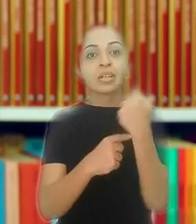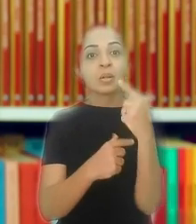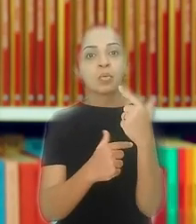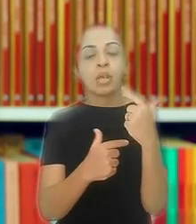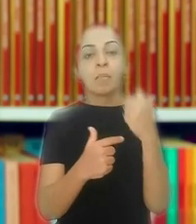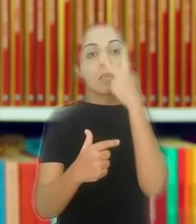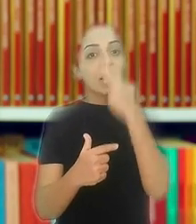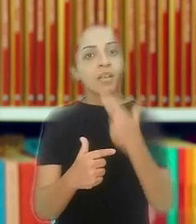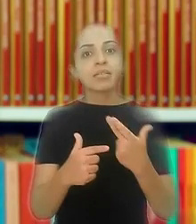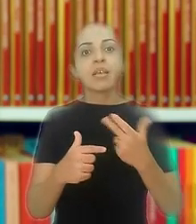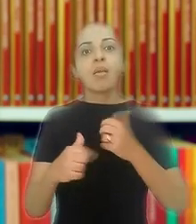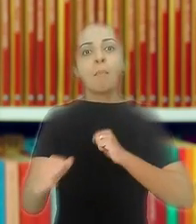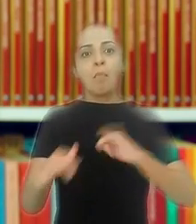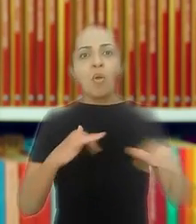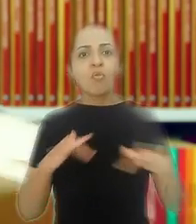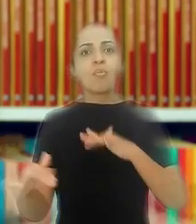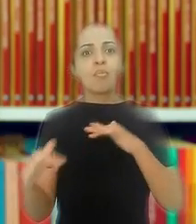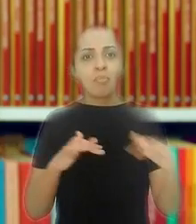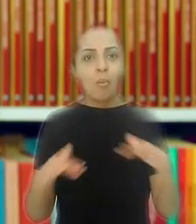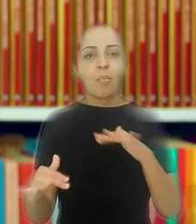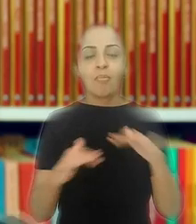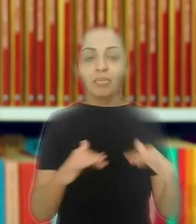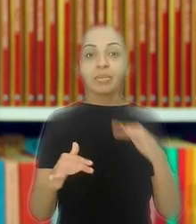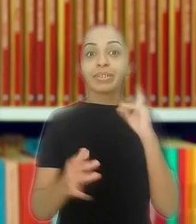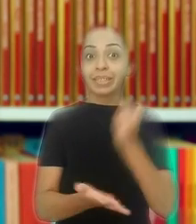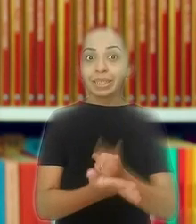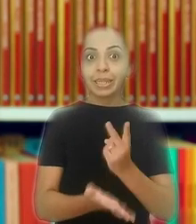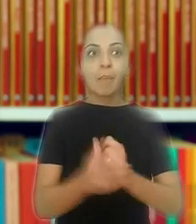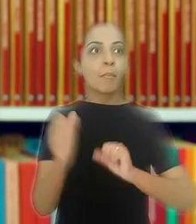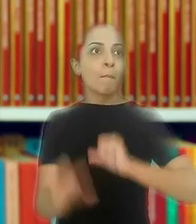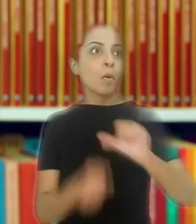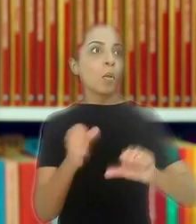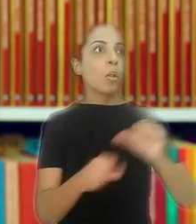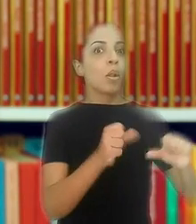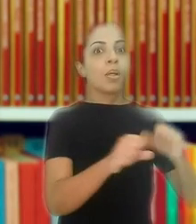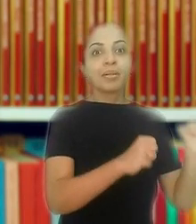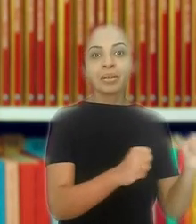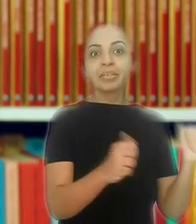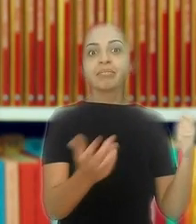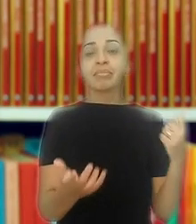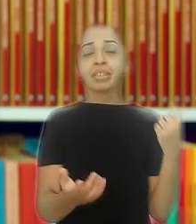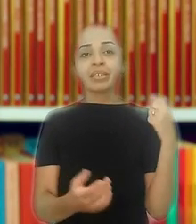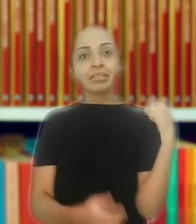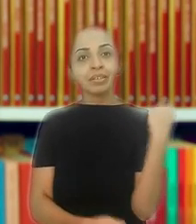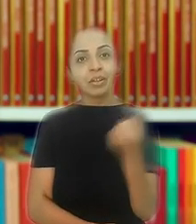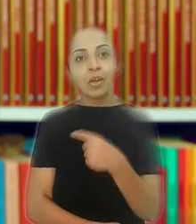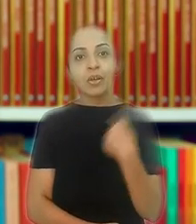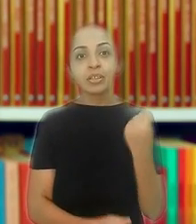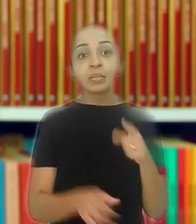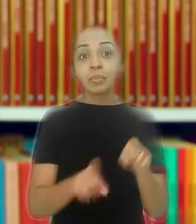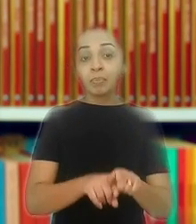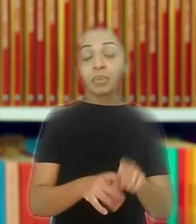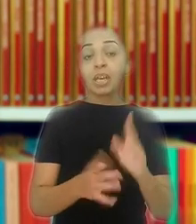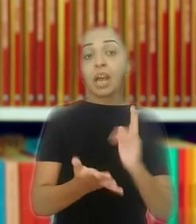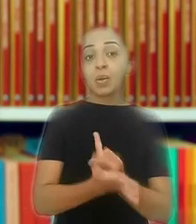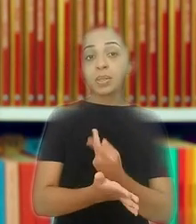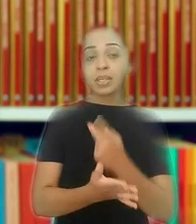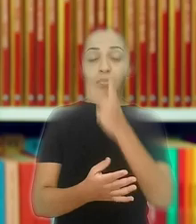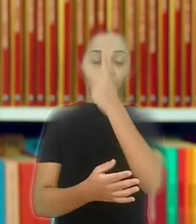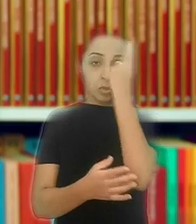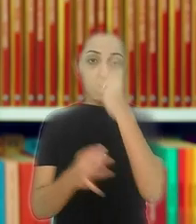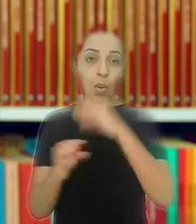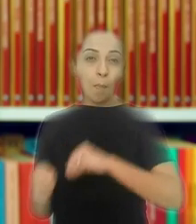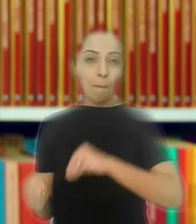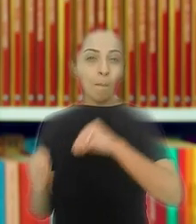locomotiva tem tudo aspectos Urbano também tem as questões envolvendo imigração